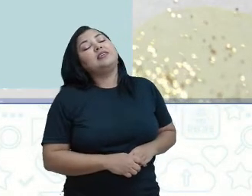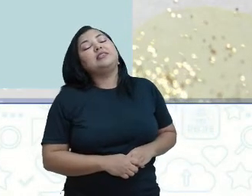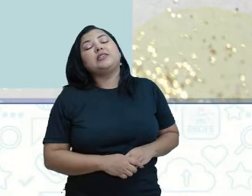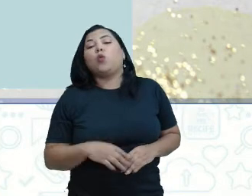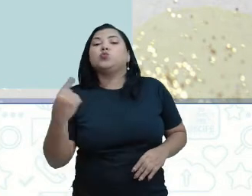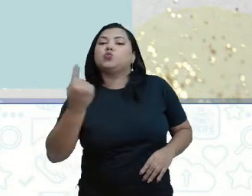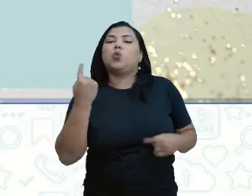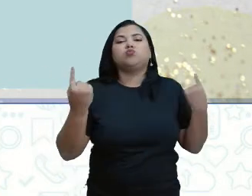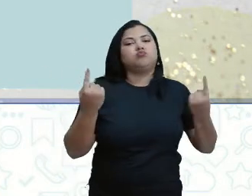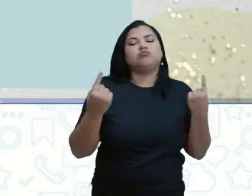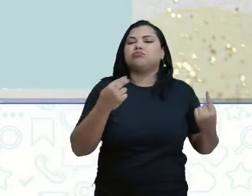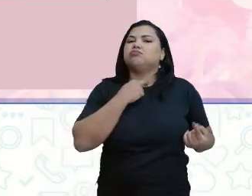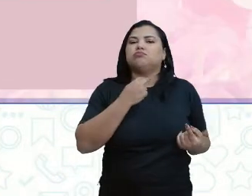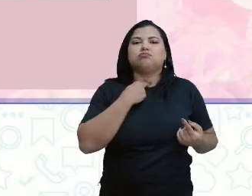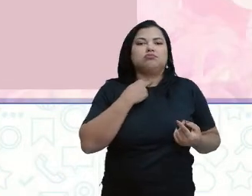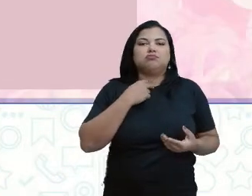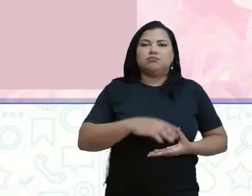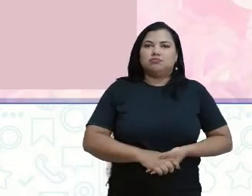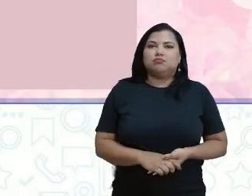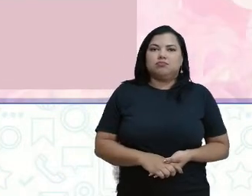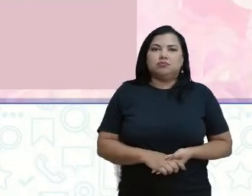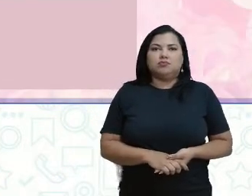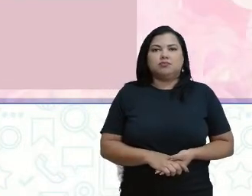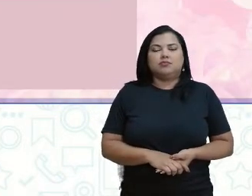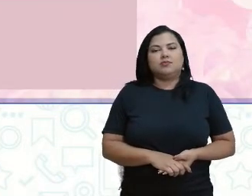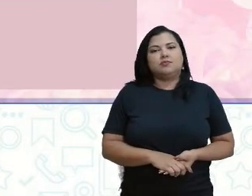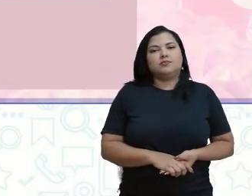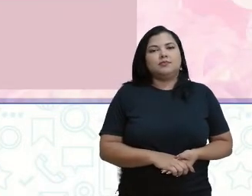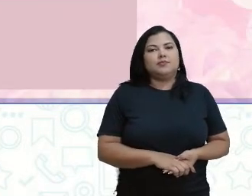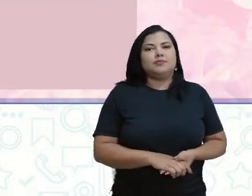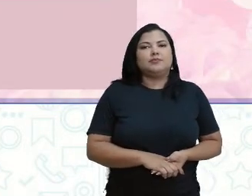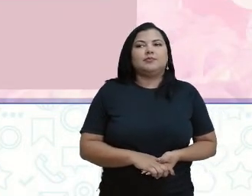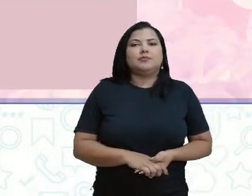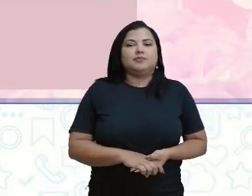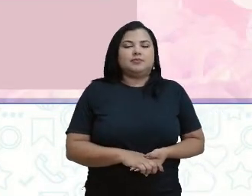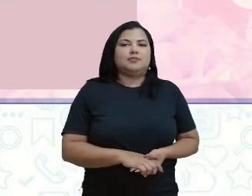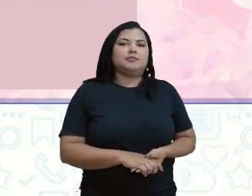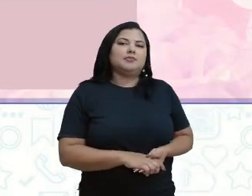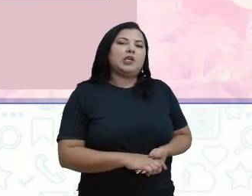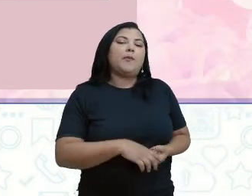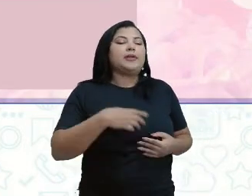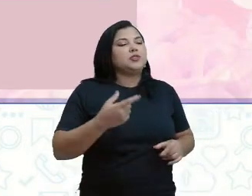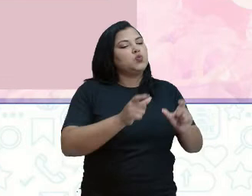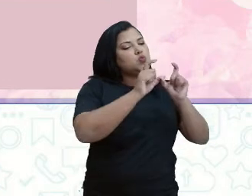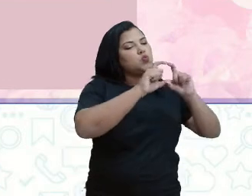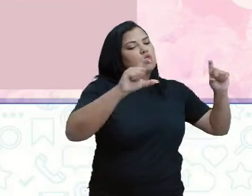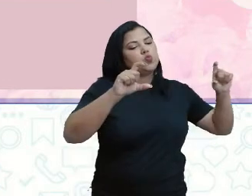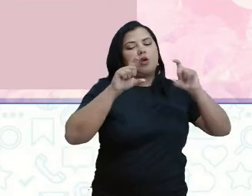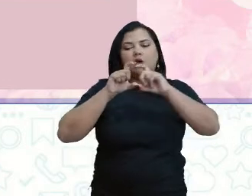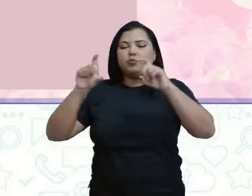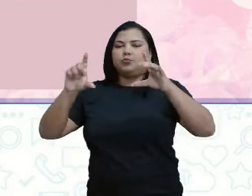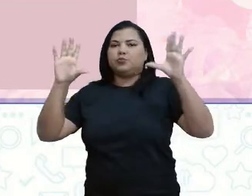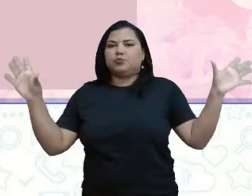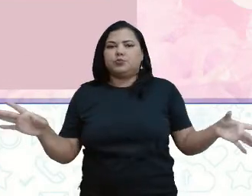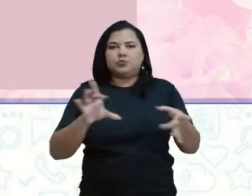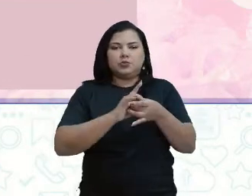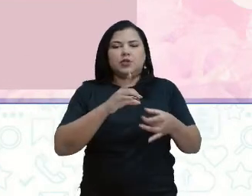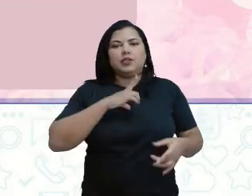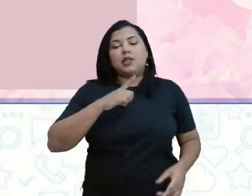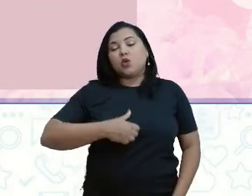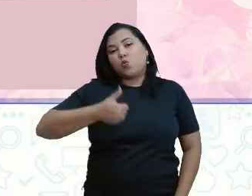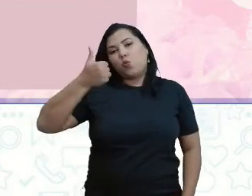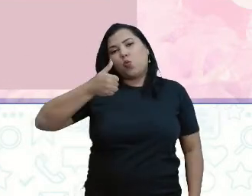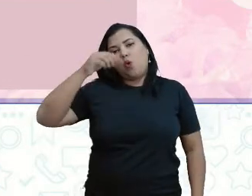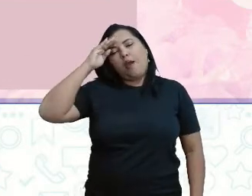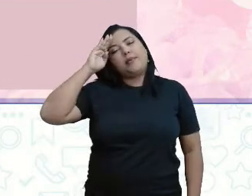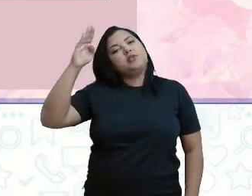funcionam sozinhas. E aí, eu preciso o quê? Uma da outra. Então, eu tenho uma oração principal